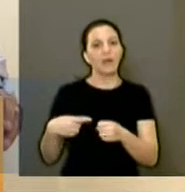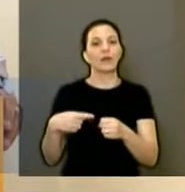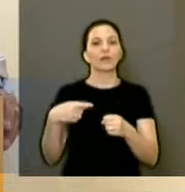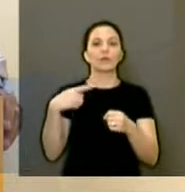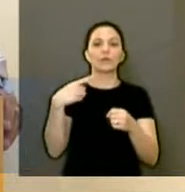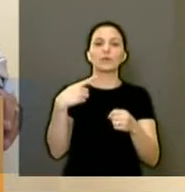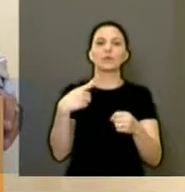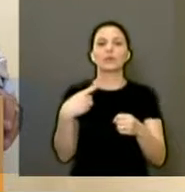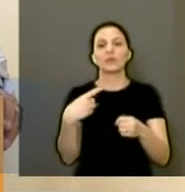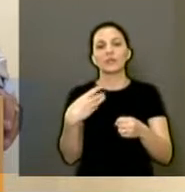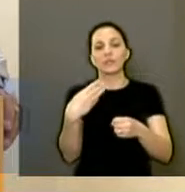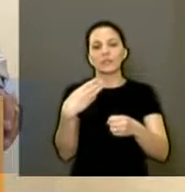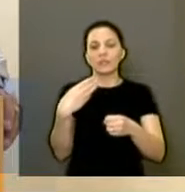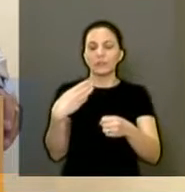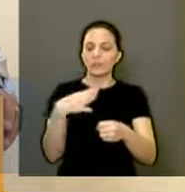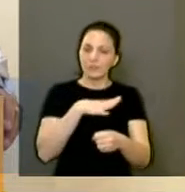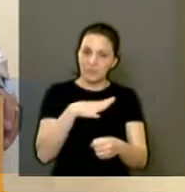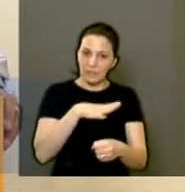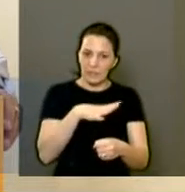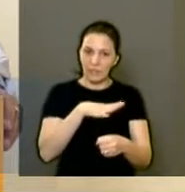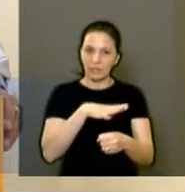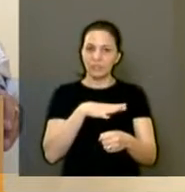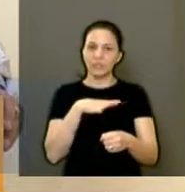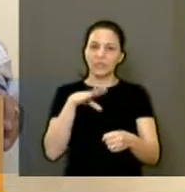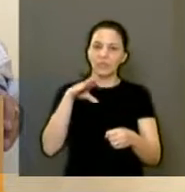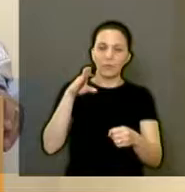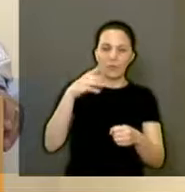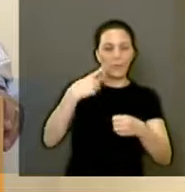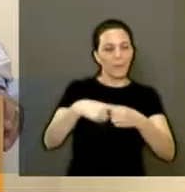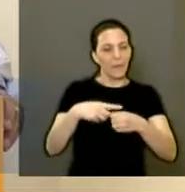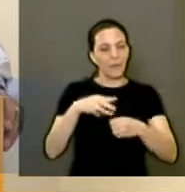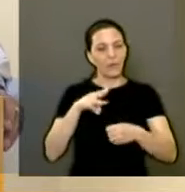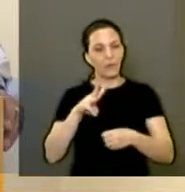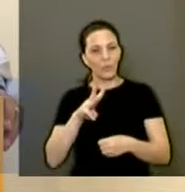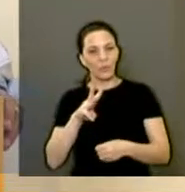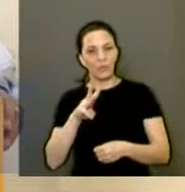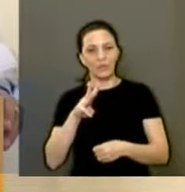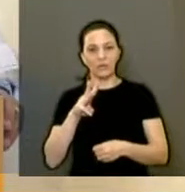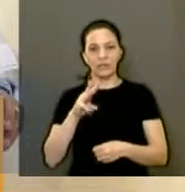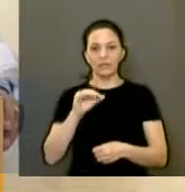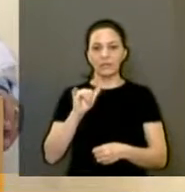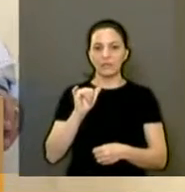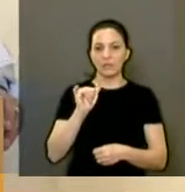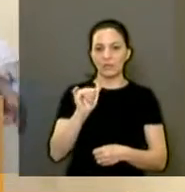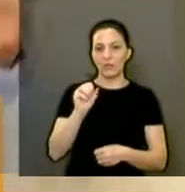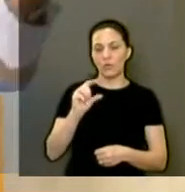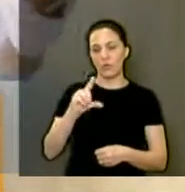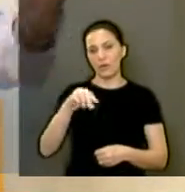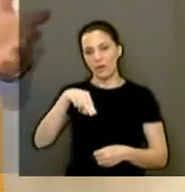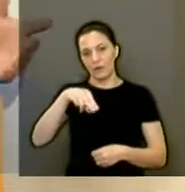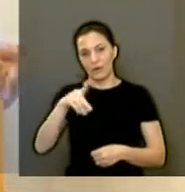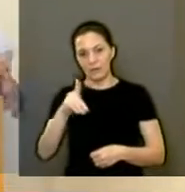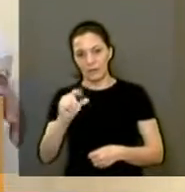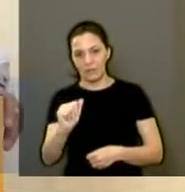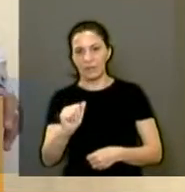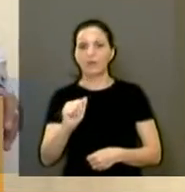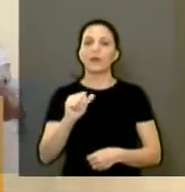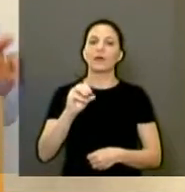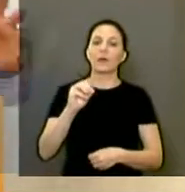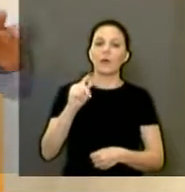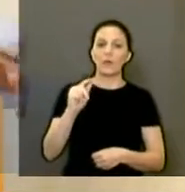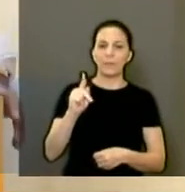estou nem olhando a opzz o circo de vez em quando dá uma saída por aí vai longe vai em boa esperança vai américo é muito longe